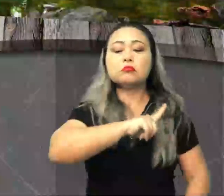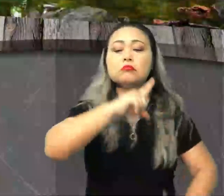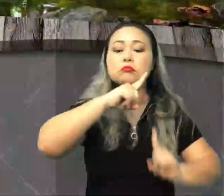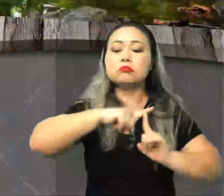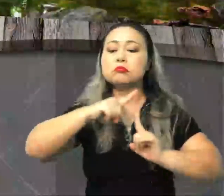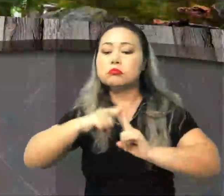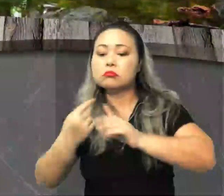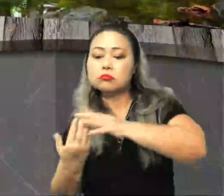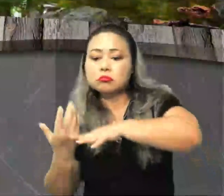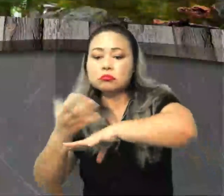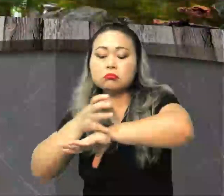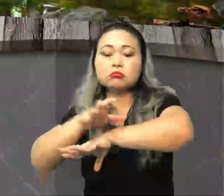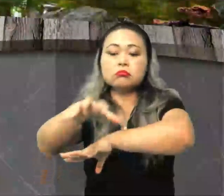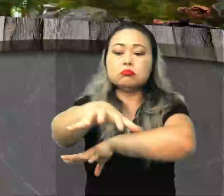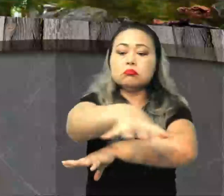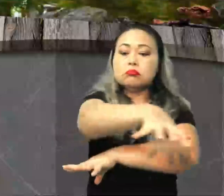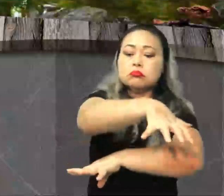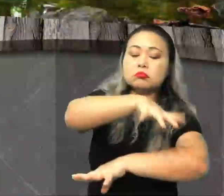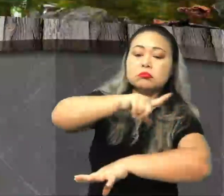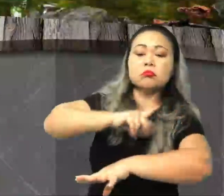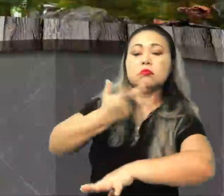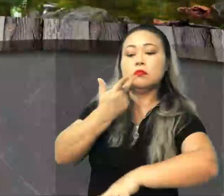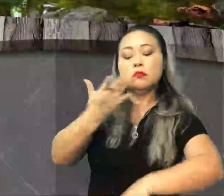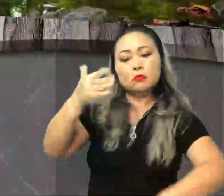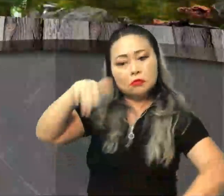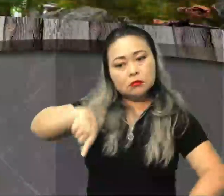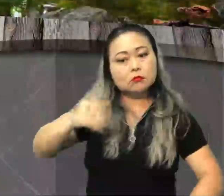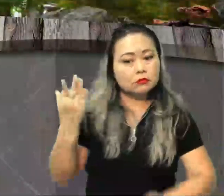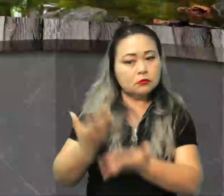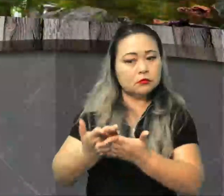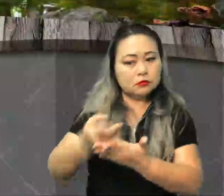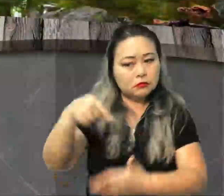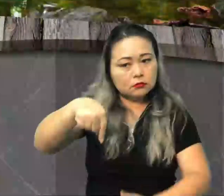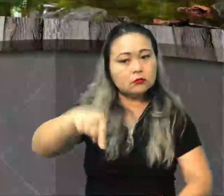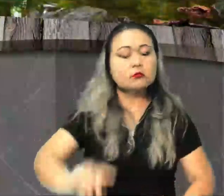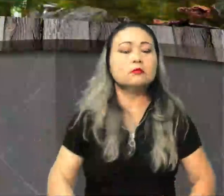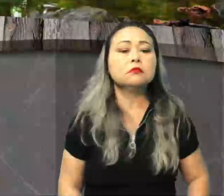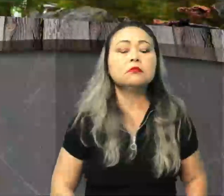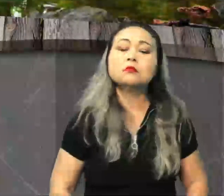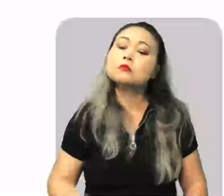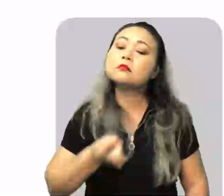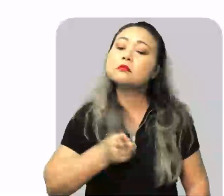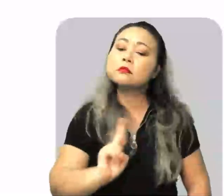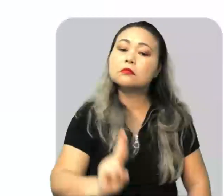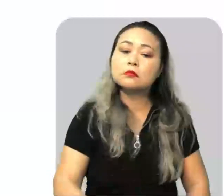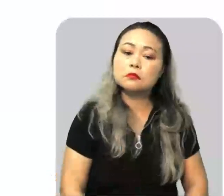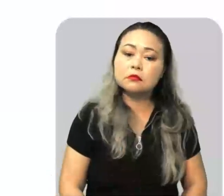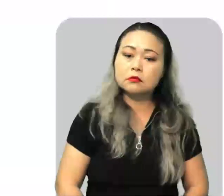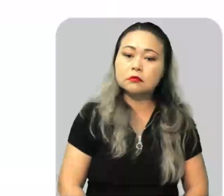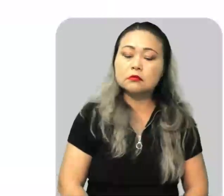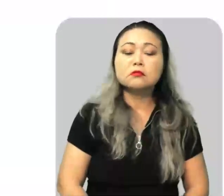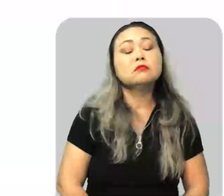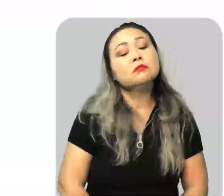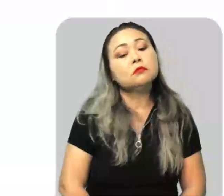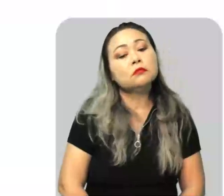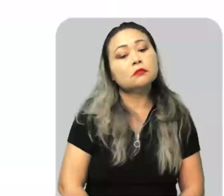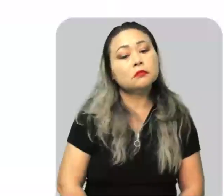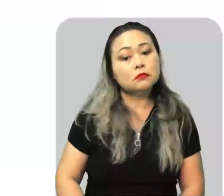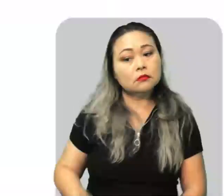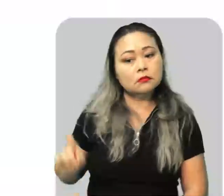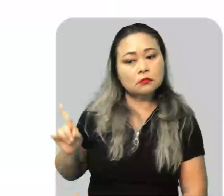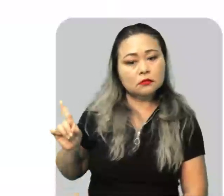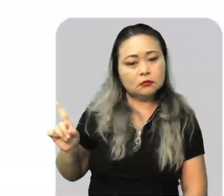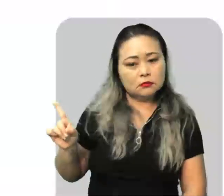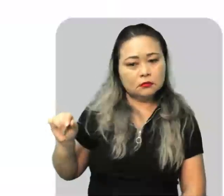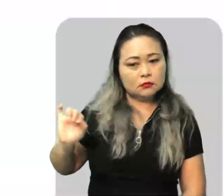de ecossistemas e ambientes que nós já falamos aqui nas outras aulas. Vamos seguindo? Esse